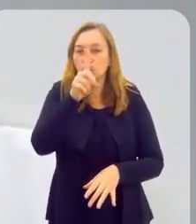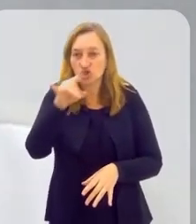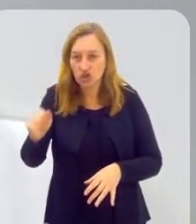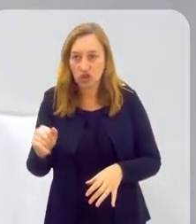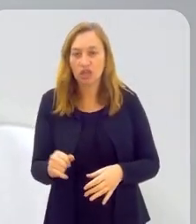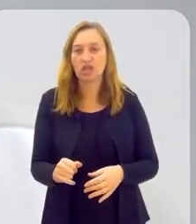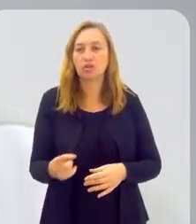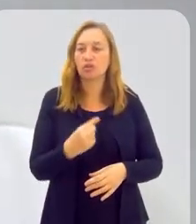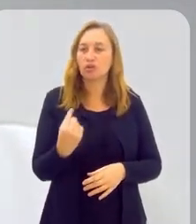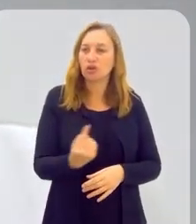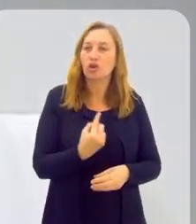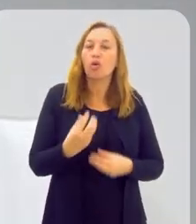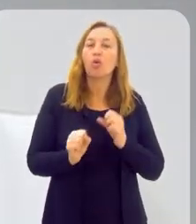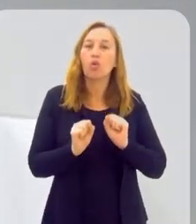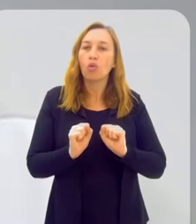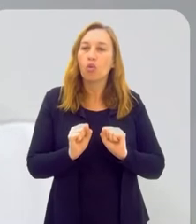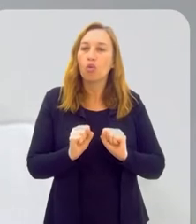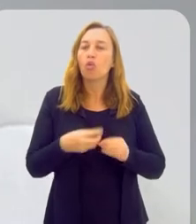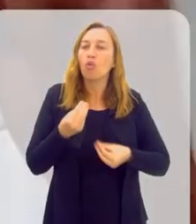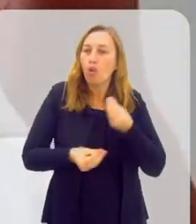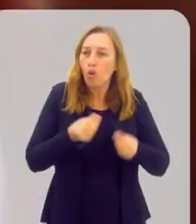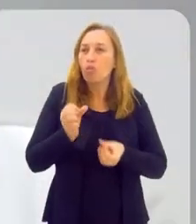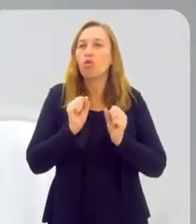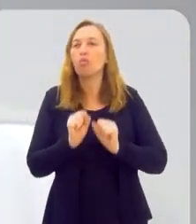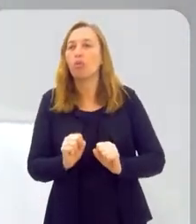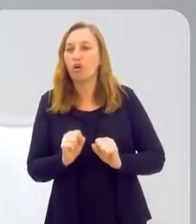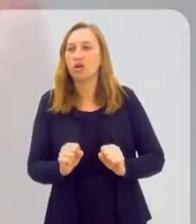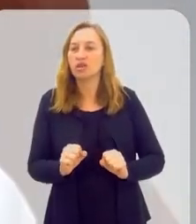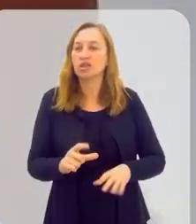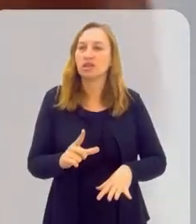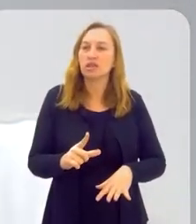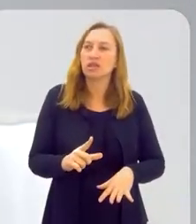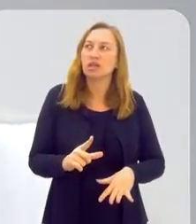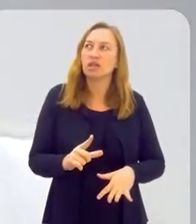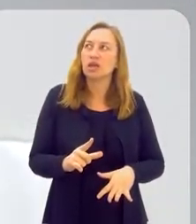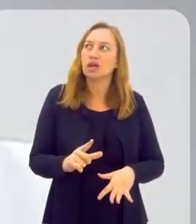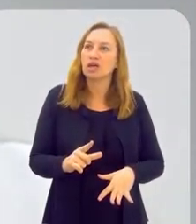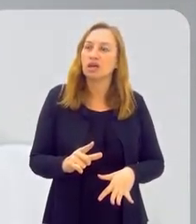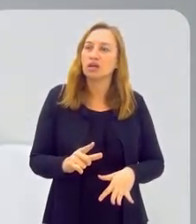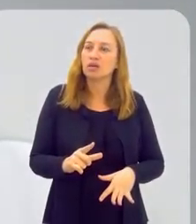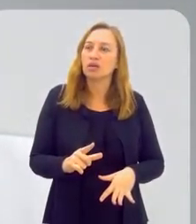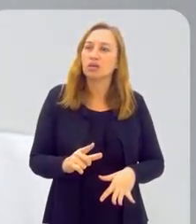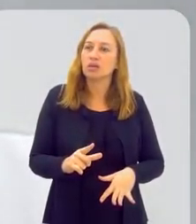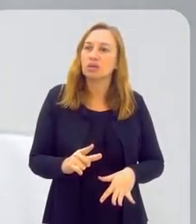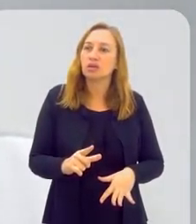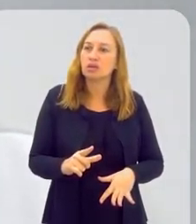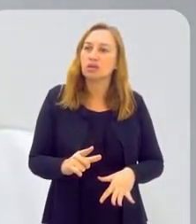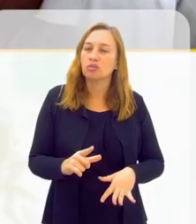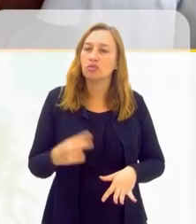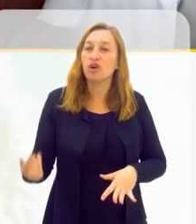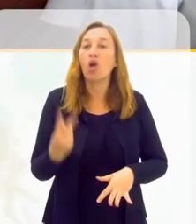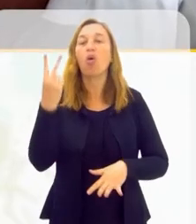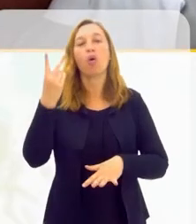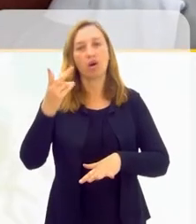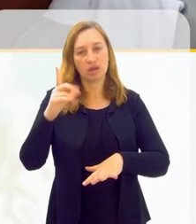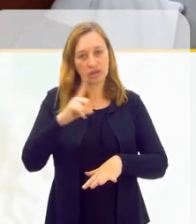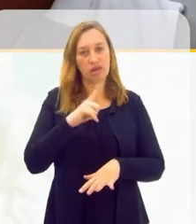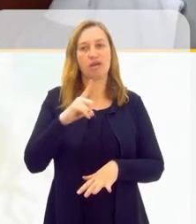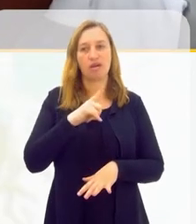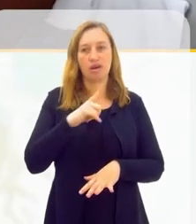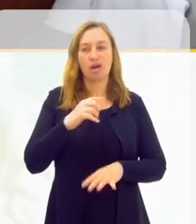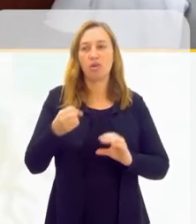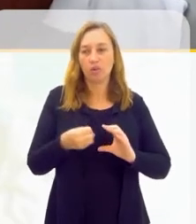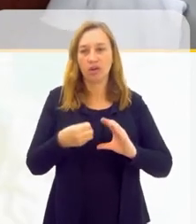ou de uma semana ou de um ano. Como é que ela pode sair com mais qualquer coisa, com mais uma virtude, com mais